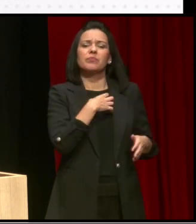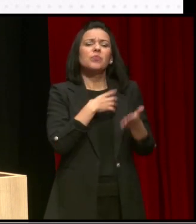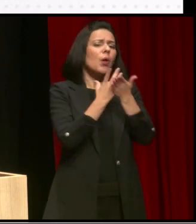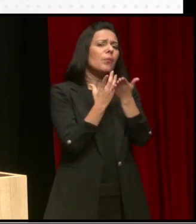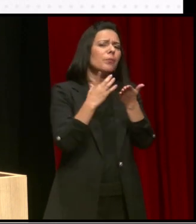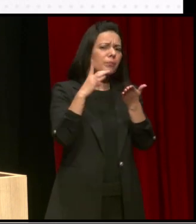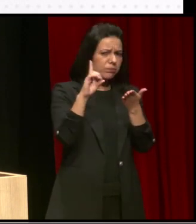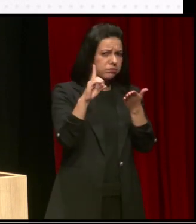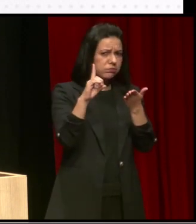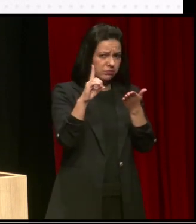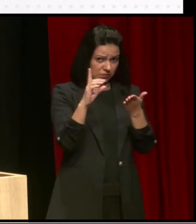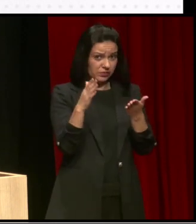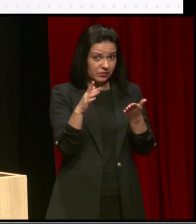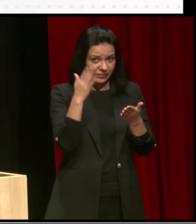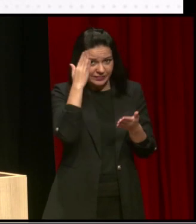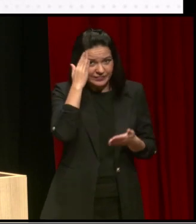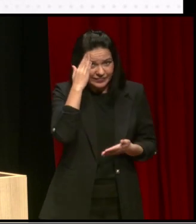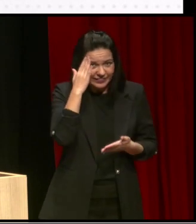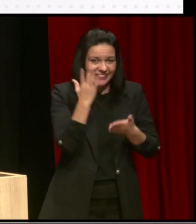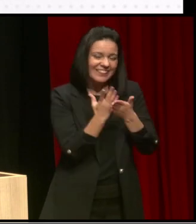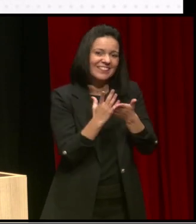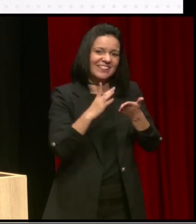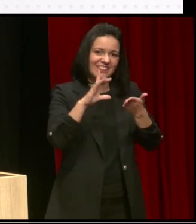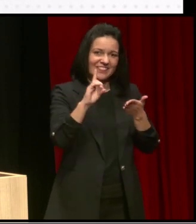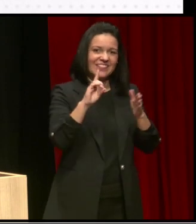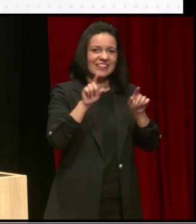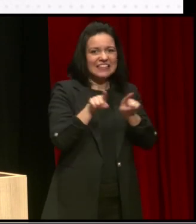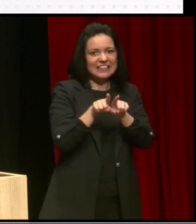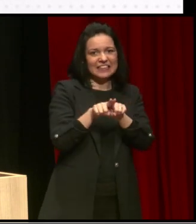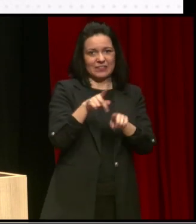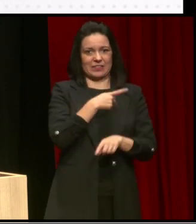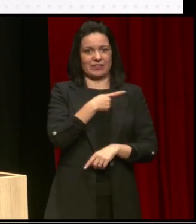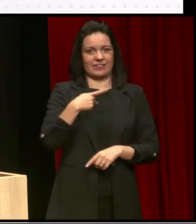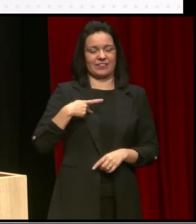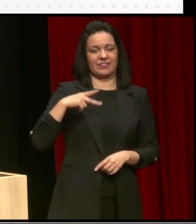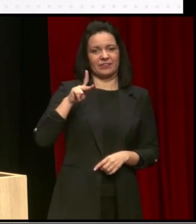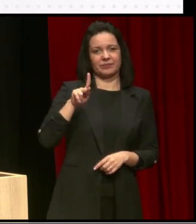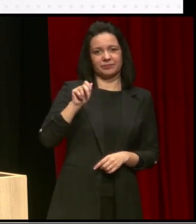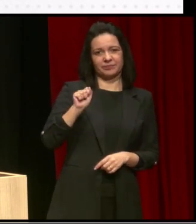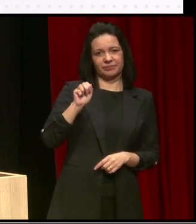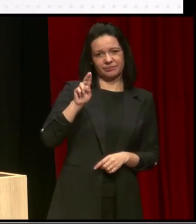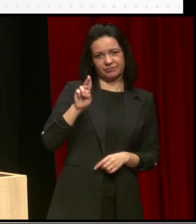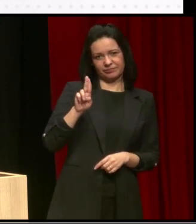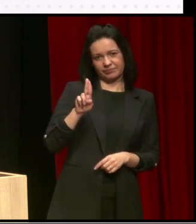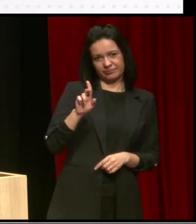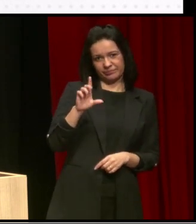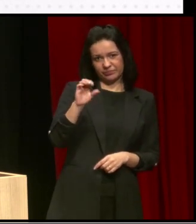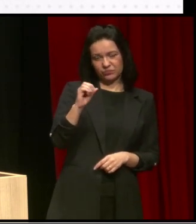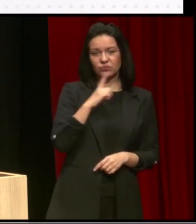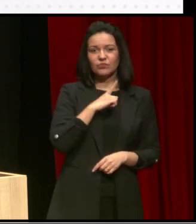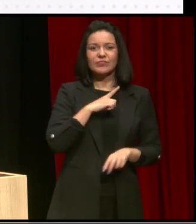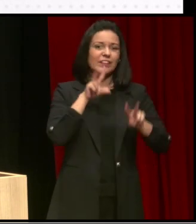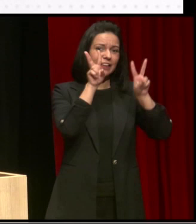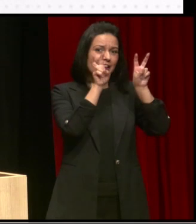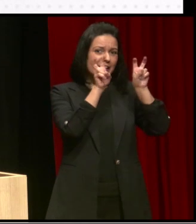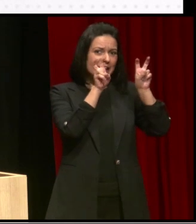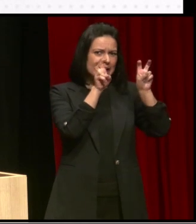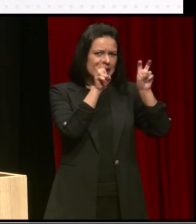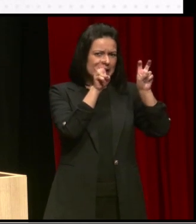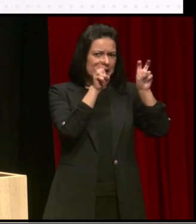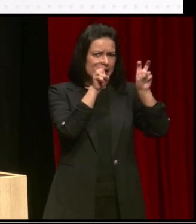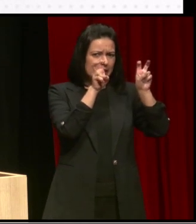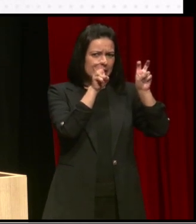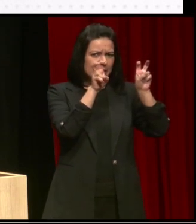Bíblia? Você sabe que a Bíblia, o pastor Elino falou isso, o pastor Paulo está aqui também, outros pastores. Você sabe que os títulos da Bíblia não fazem parte da Bíblia, né,